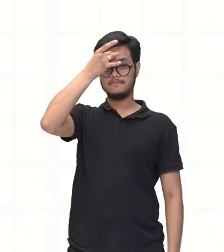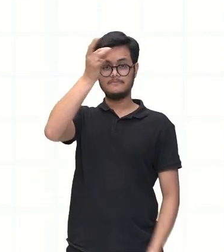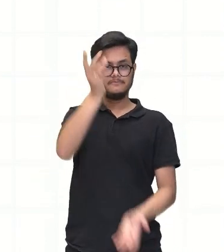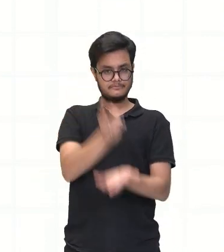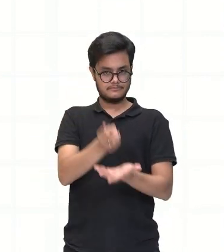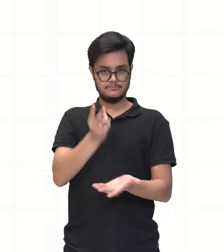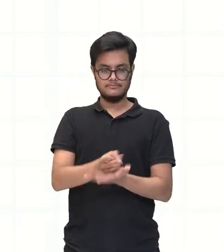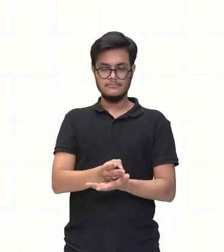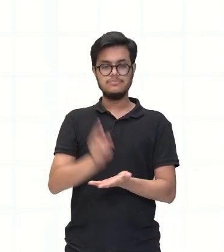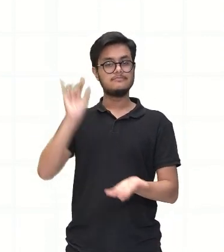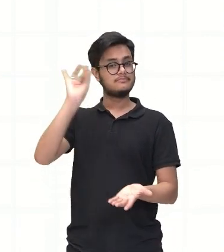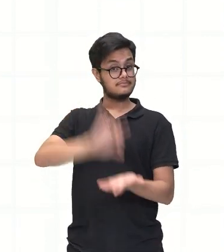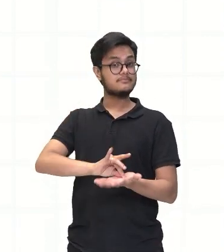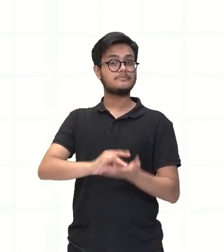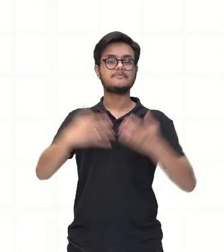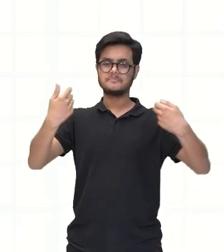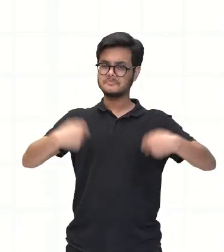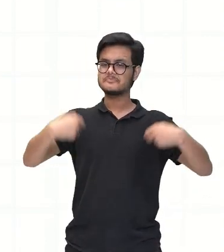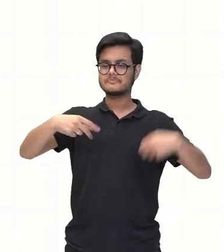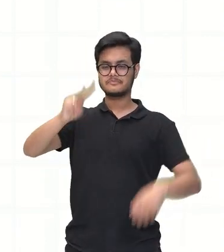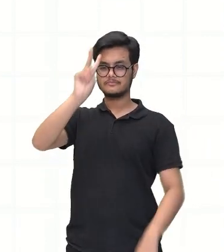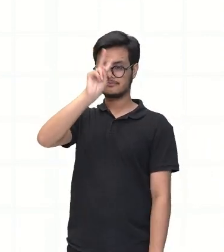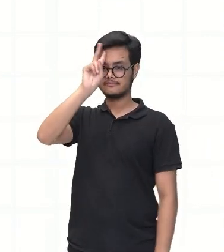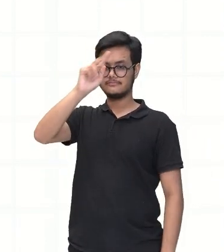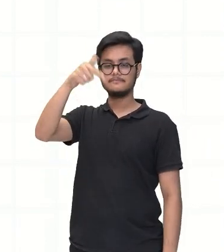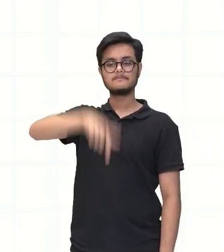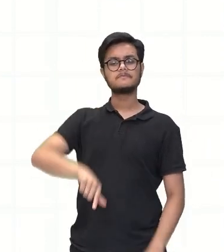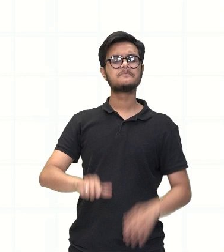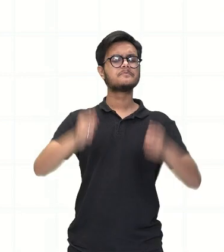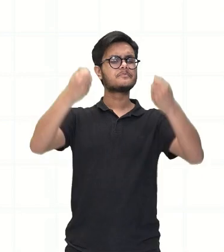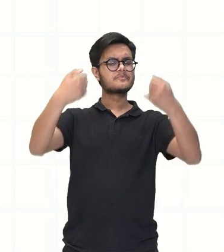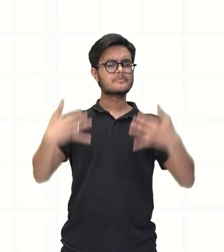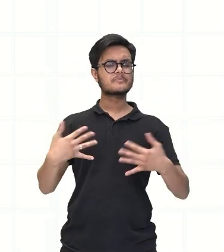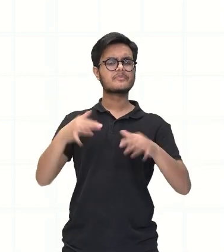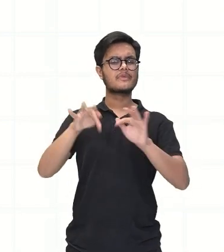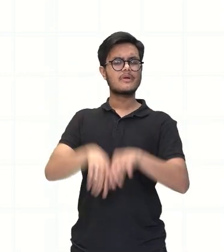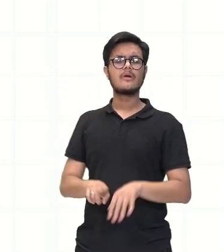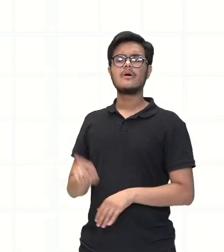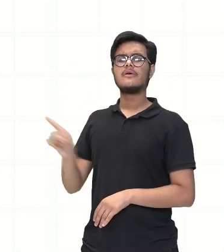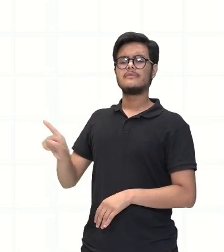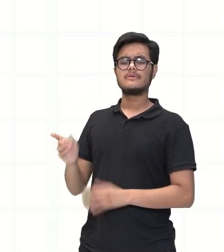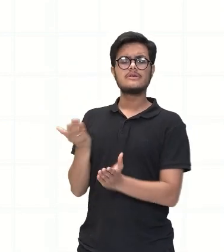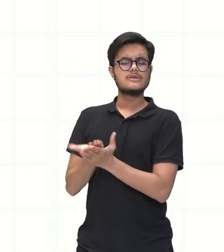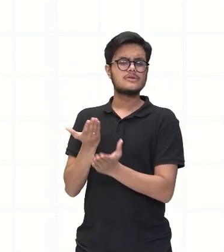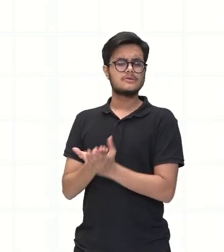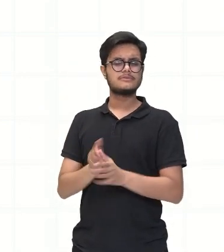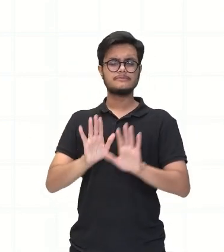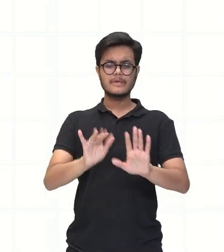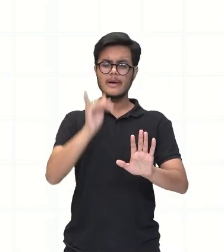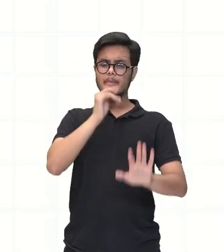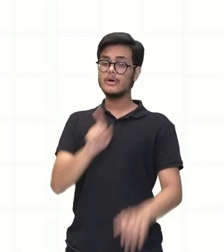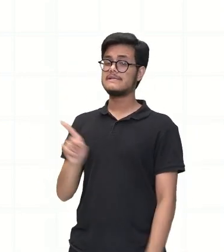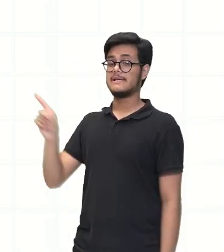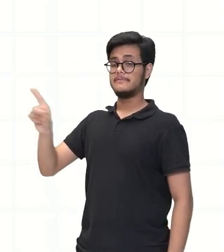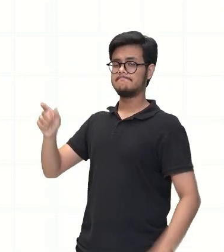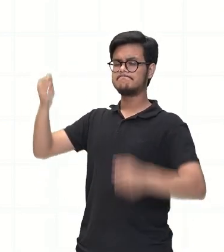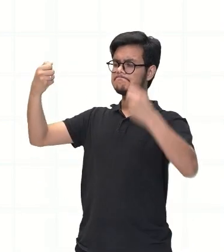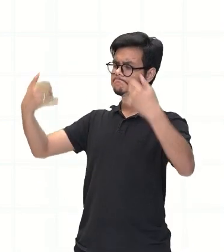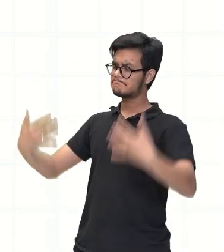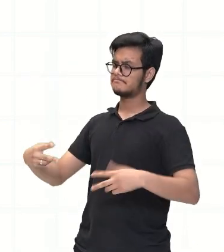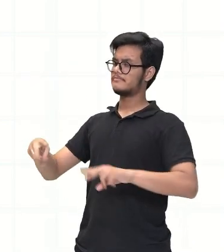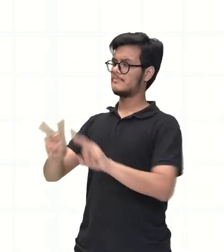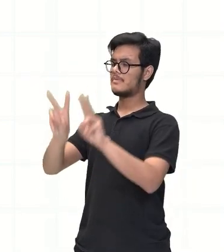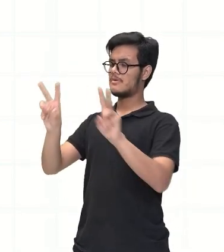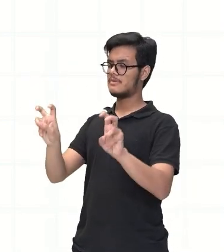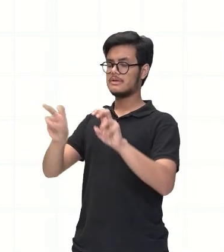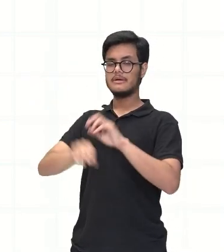sei que você vai relembrar aqui. Então, o que nós falamos aqui nesse finalzinho de aula? Olha só, vamos voltar aqui, ó. Então, falamos aqui a